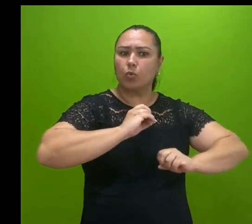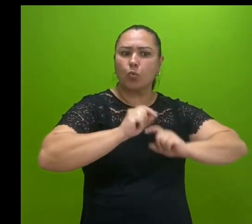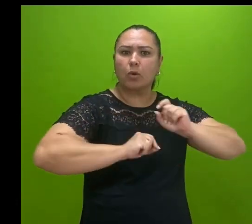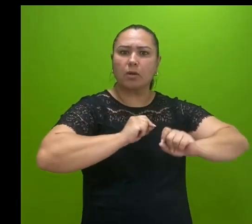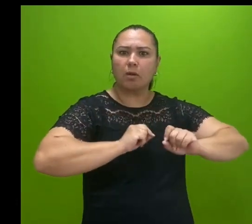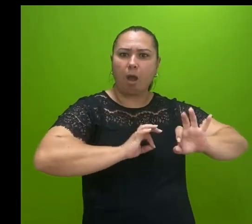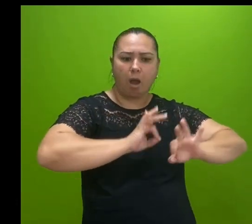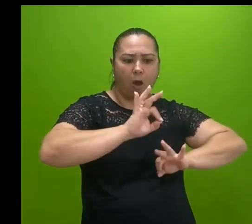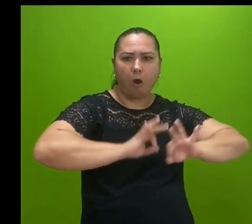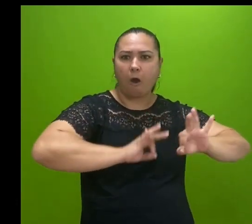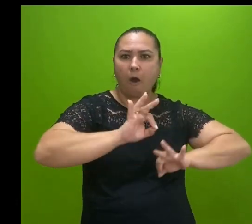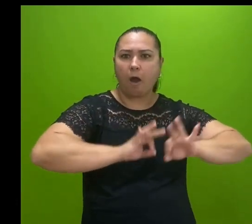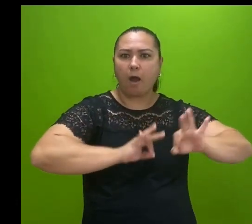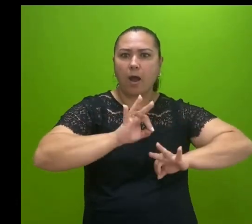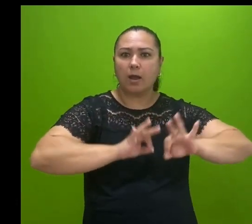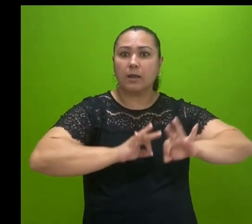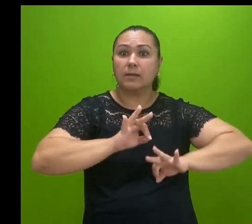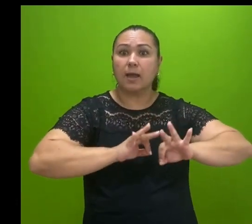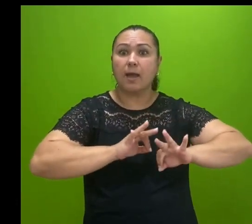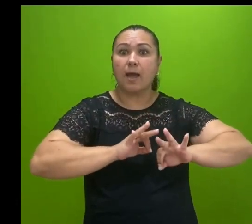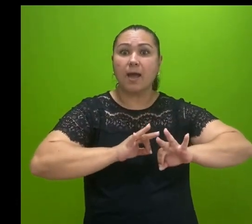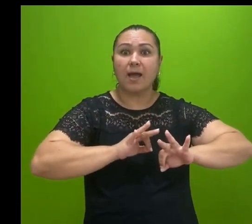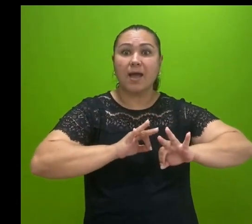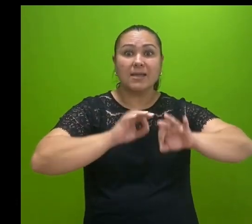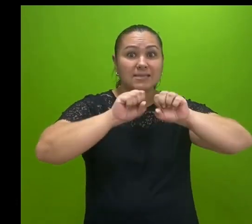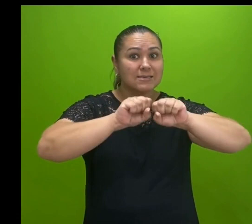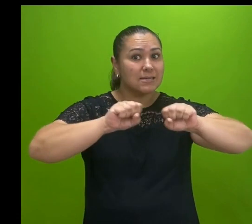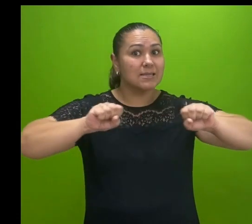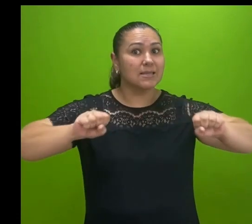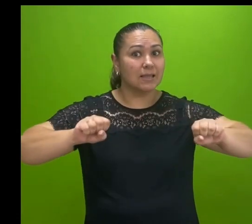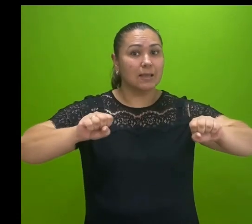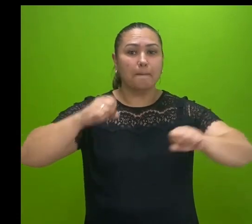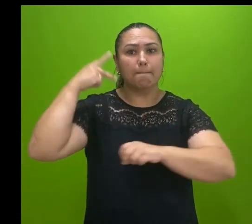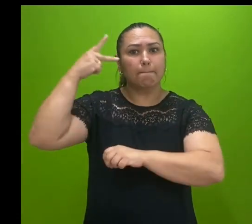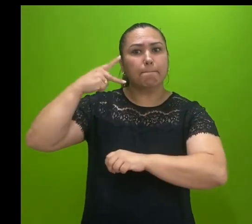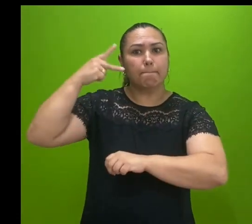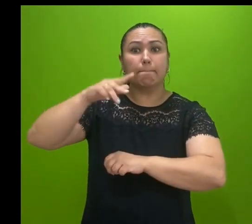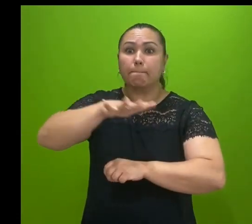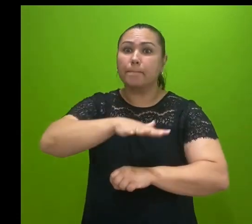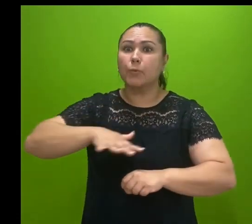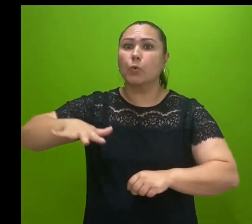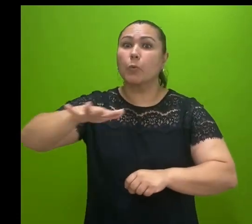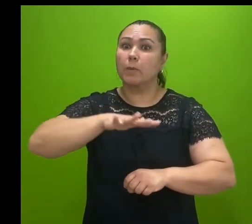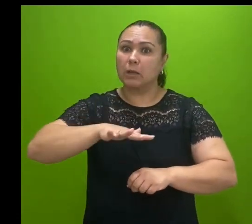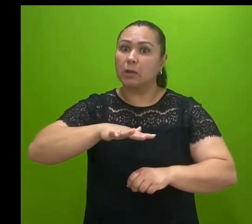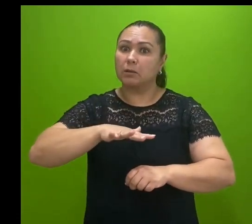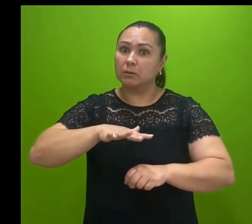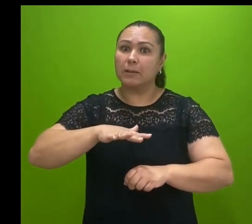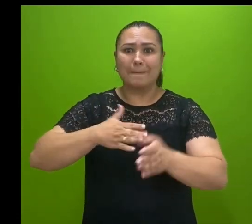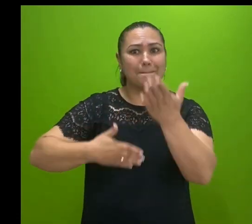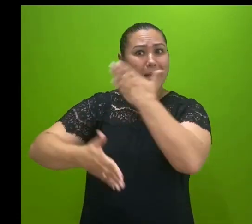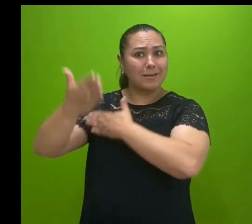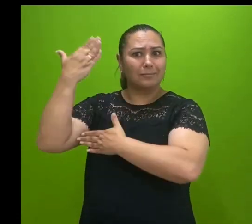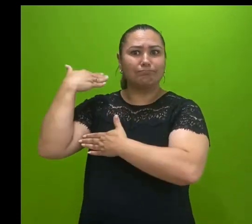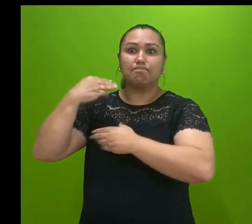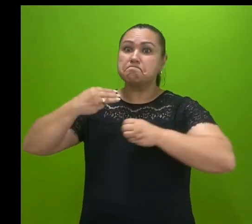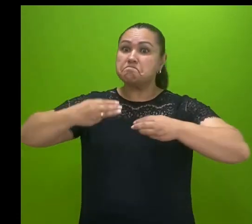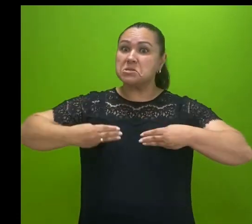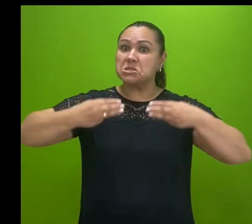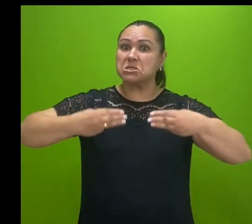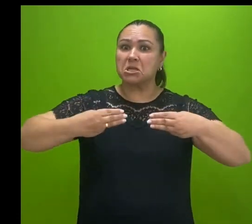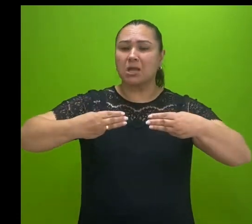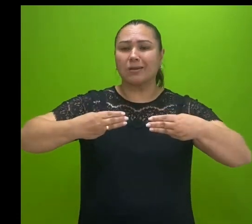construir a Secretaria de Políticas Públicas, né? que chegou um dia a ser um ministério